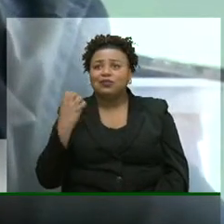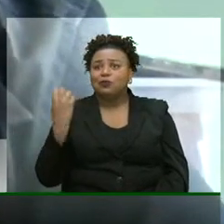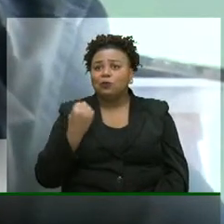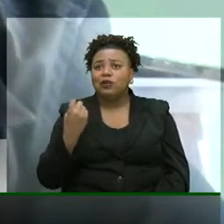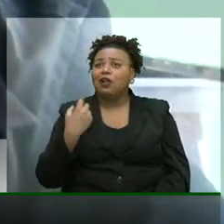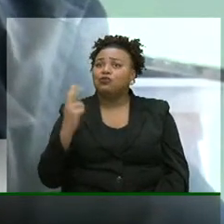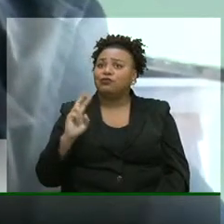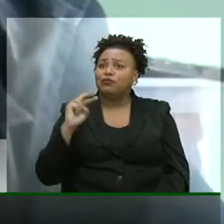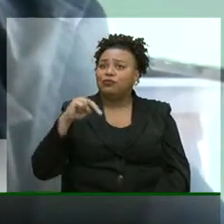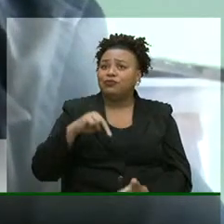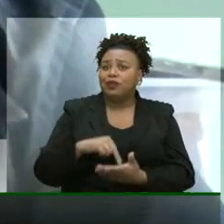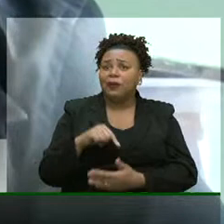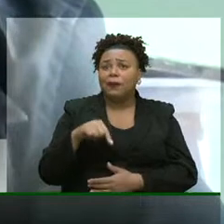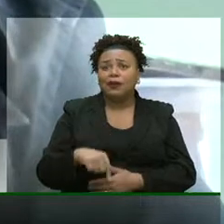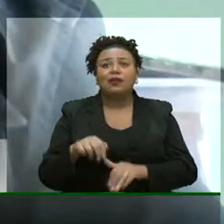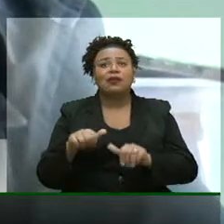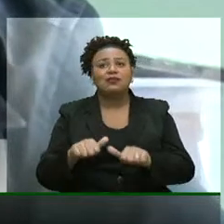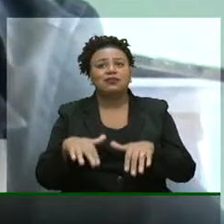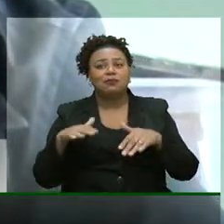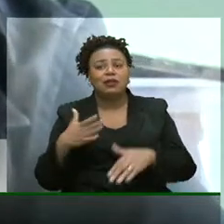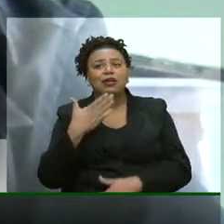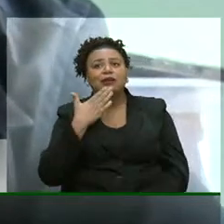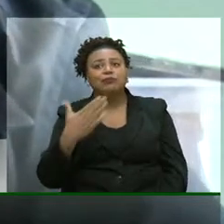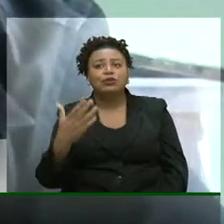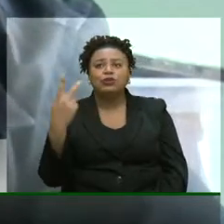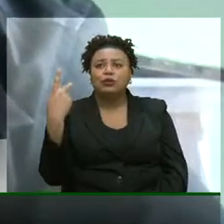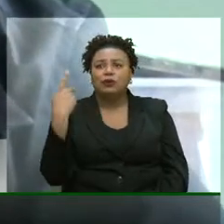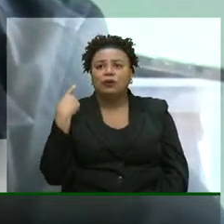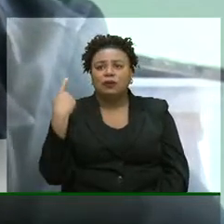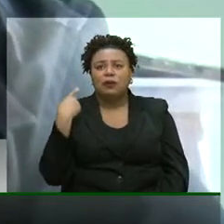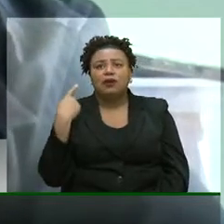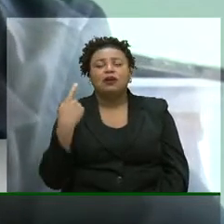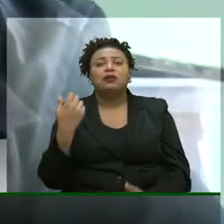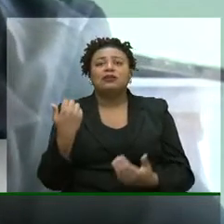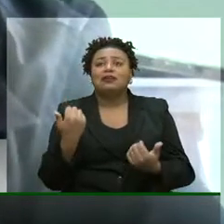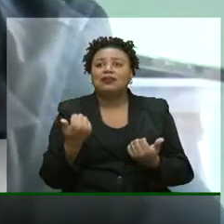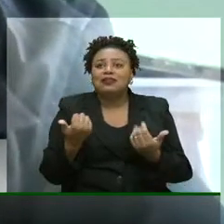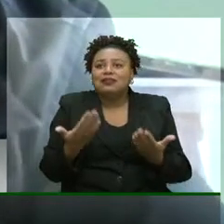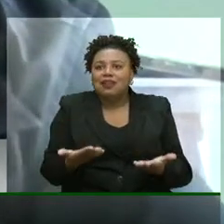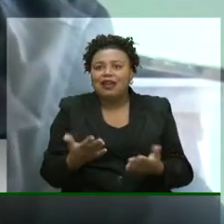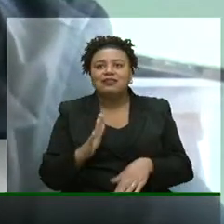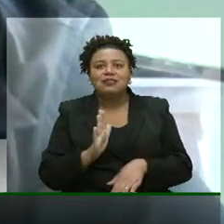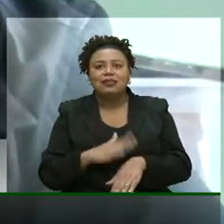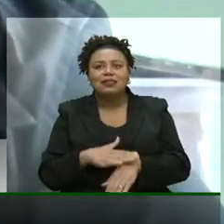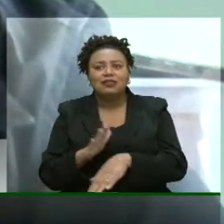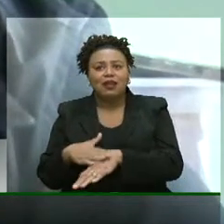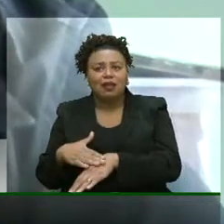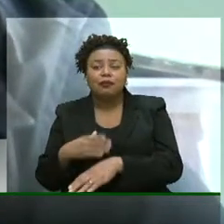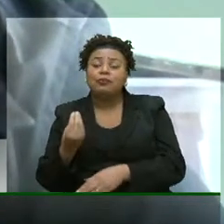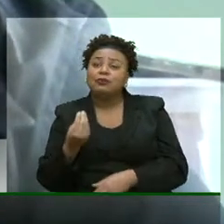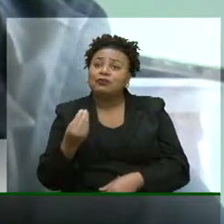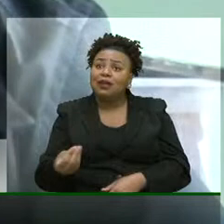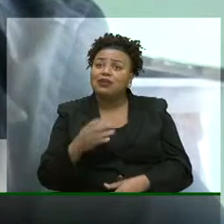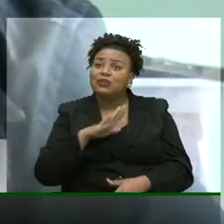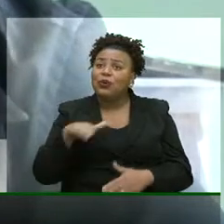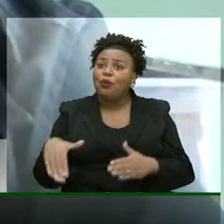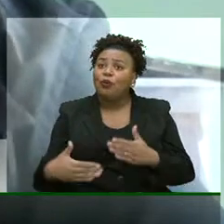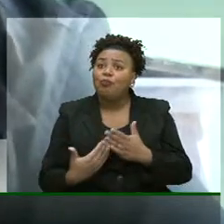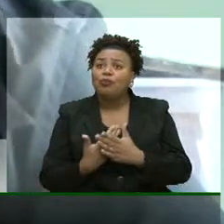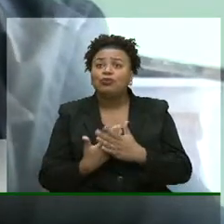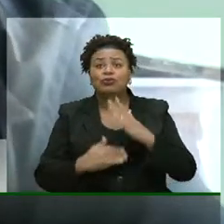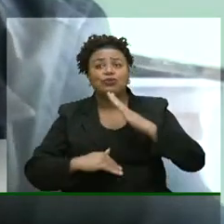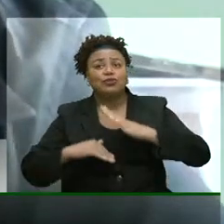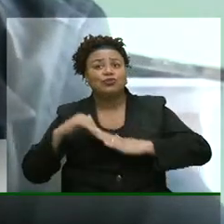até a Assembleia e solicitou às bancadas que lhe dessem um tempo, que lhe dessem a oportunidade de